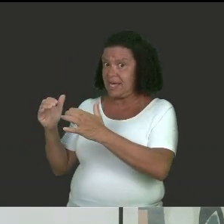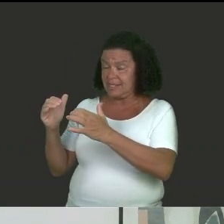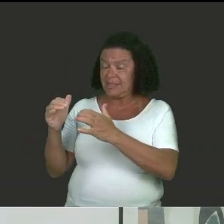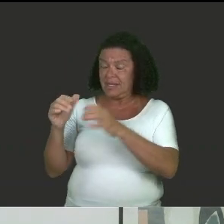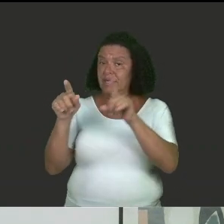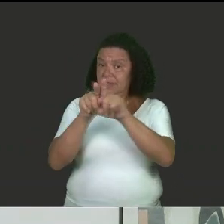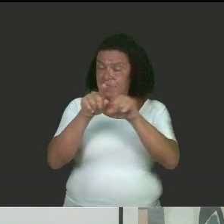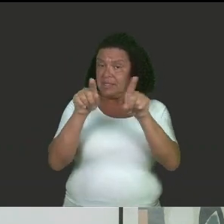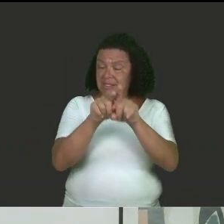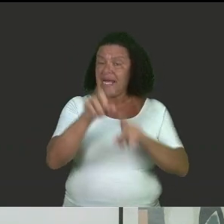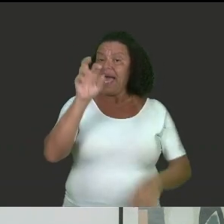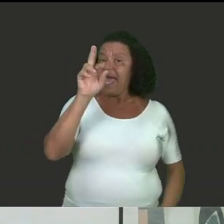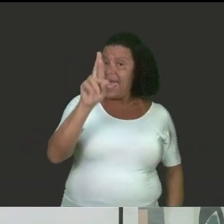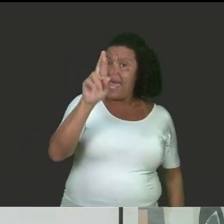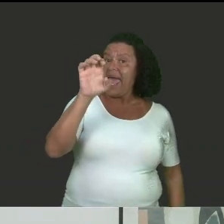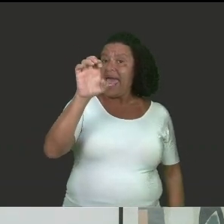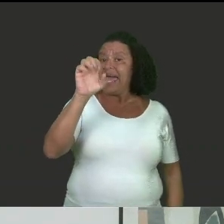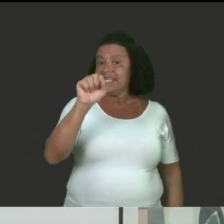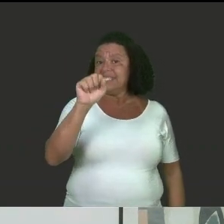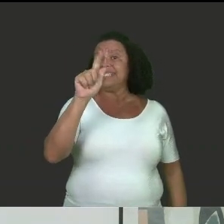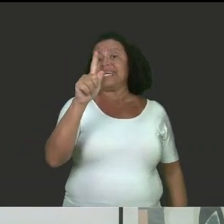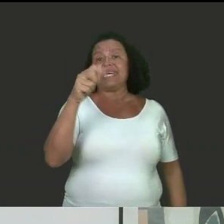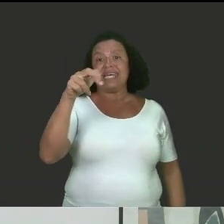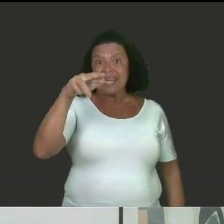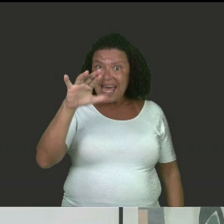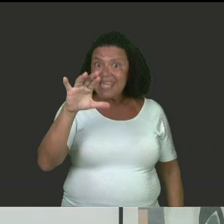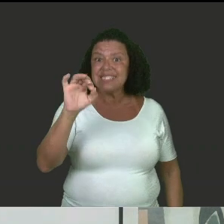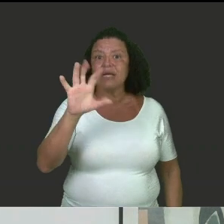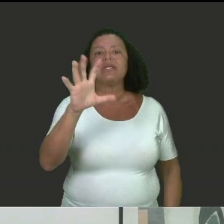A obediência é quando existe algum tipo de